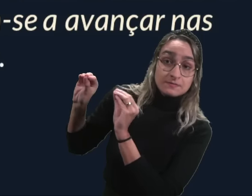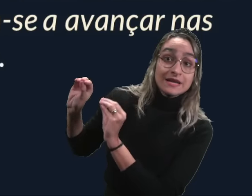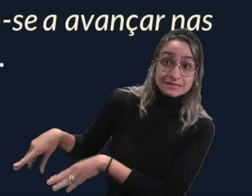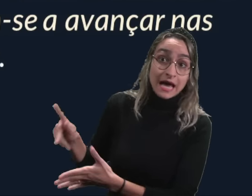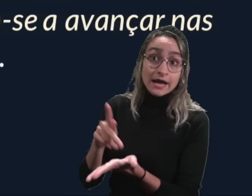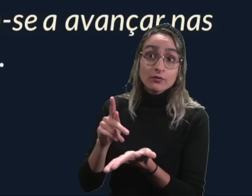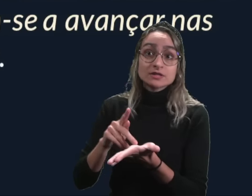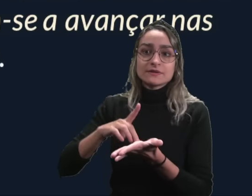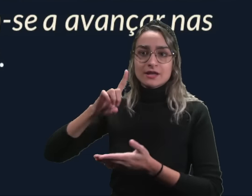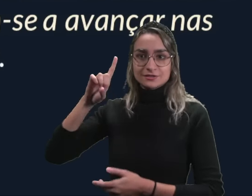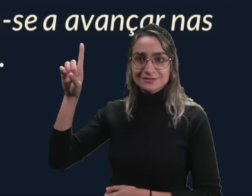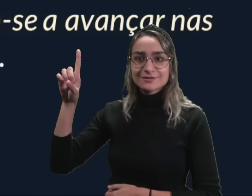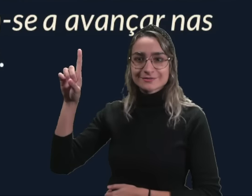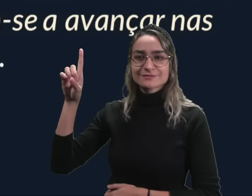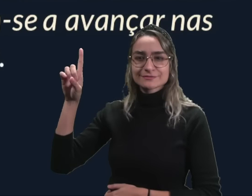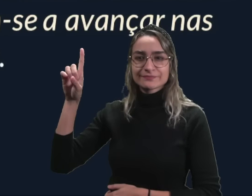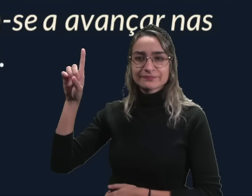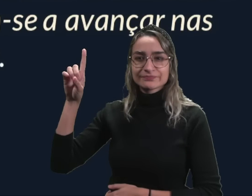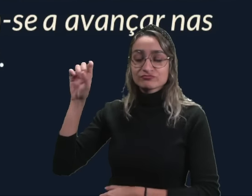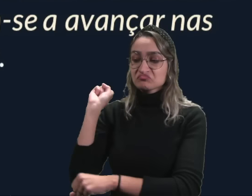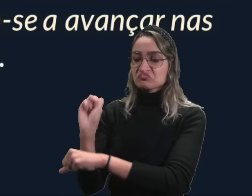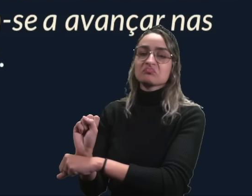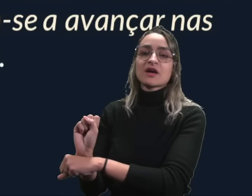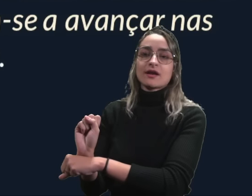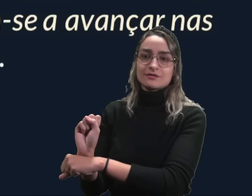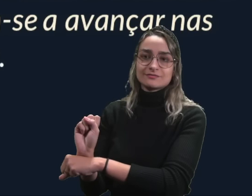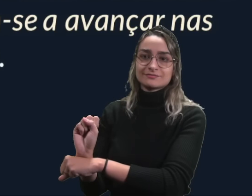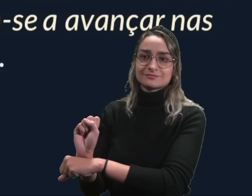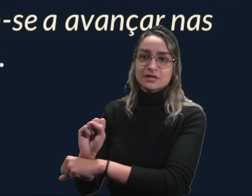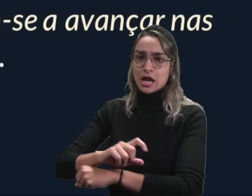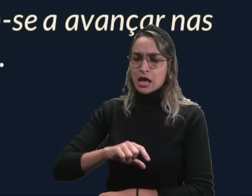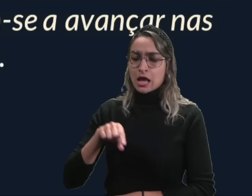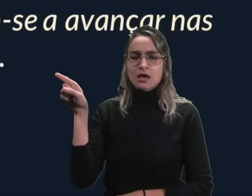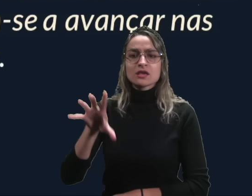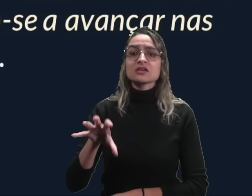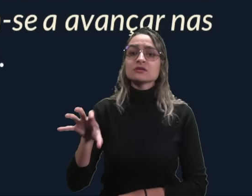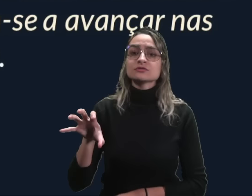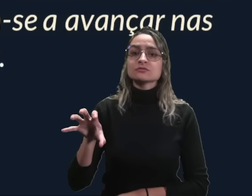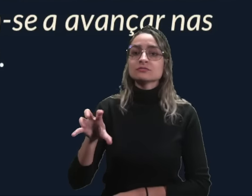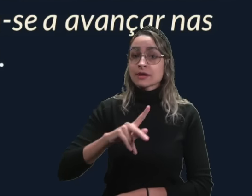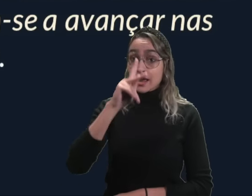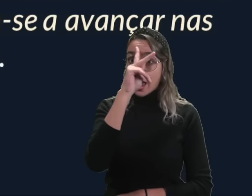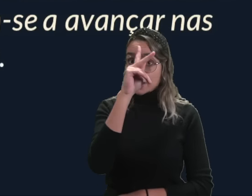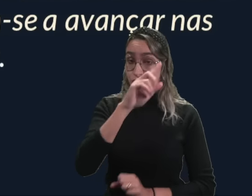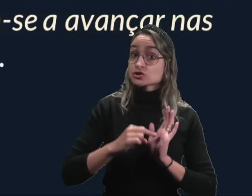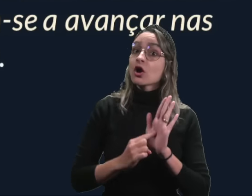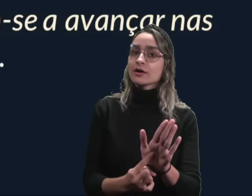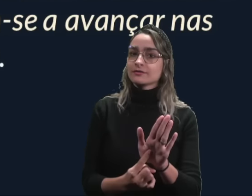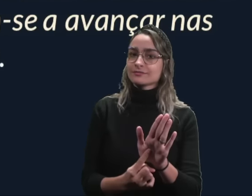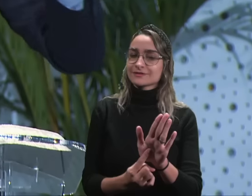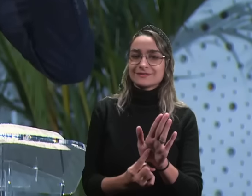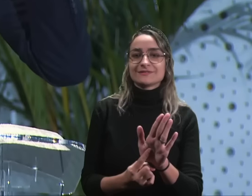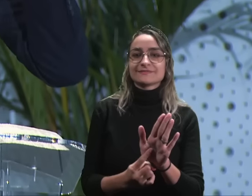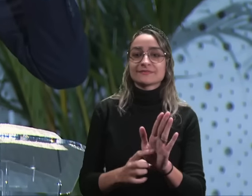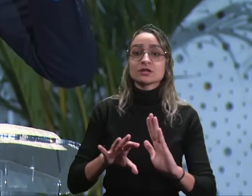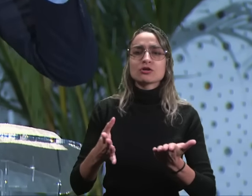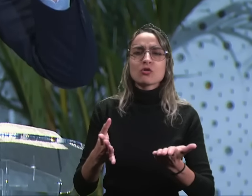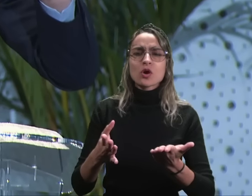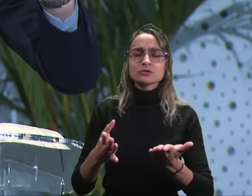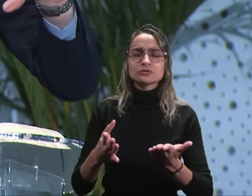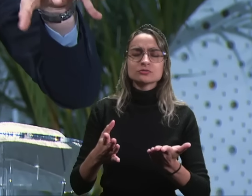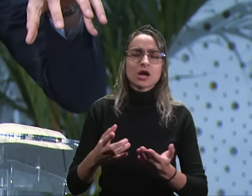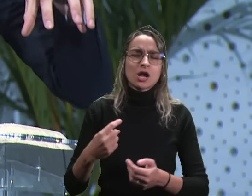estagnação isso a a história nos revela bom quando nós analisamos